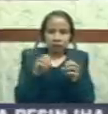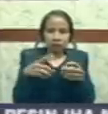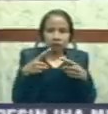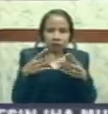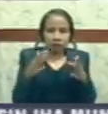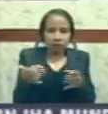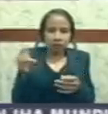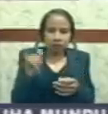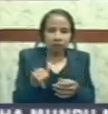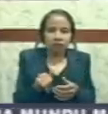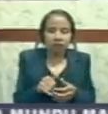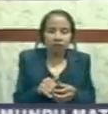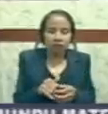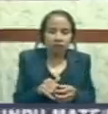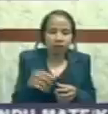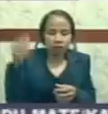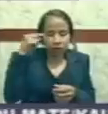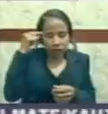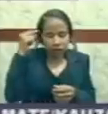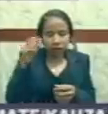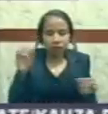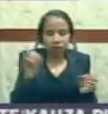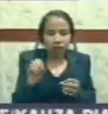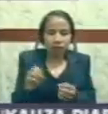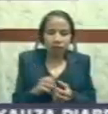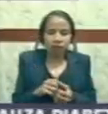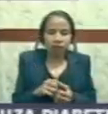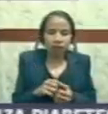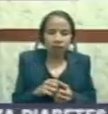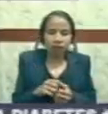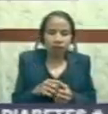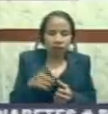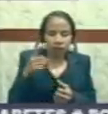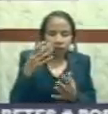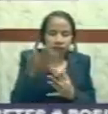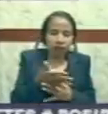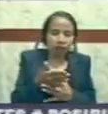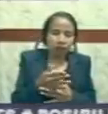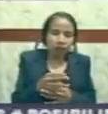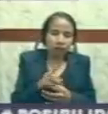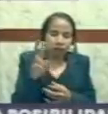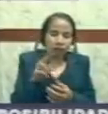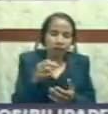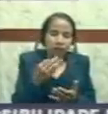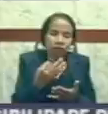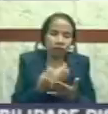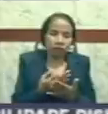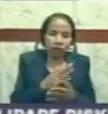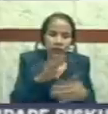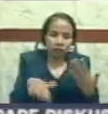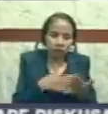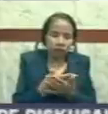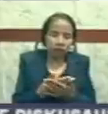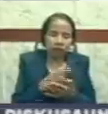atende. Governo, nossa execução, nós governo, não é. Também, na execução, no órgão soberano. Governo